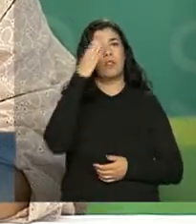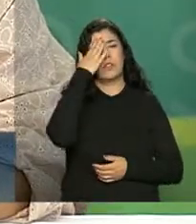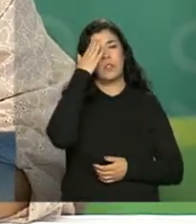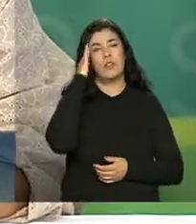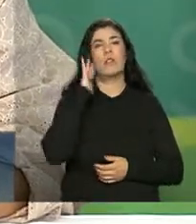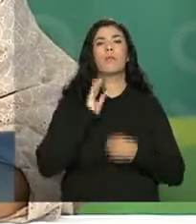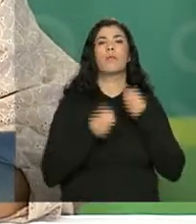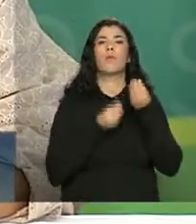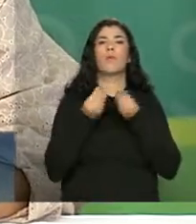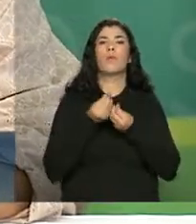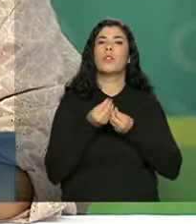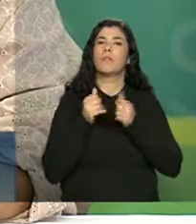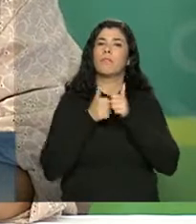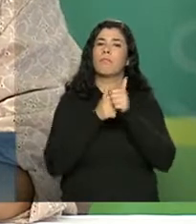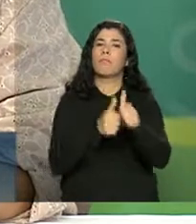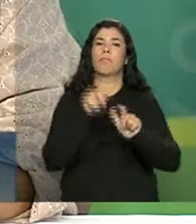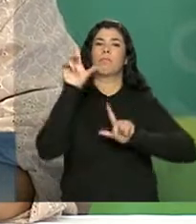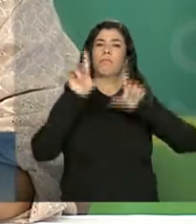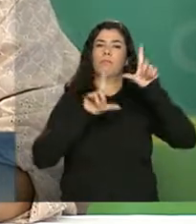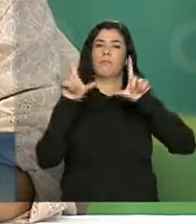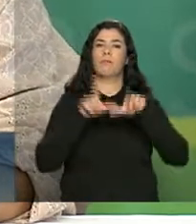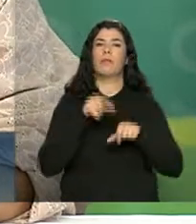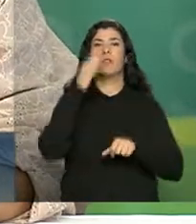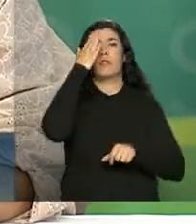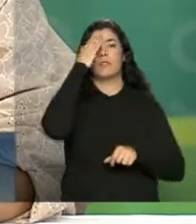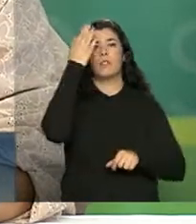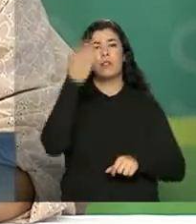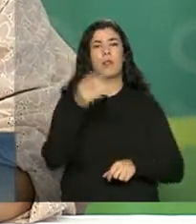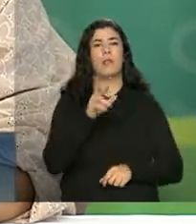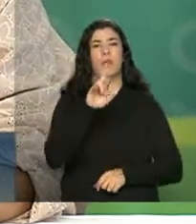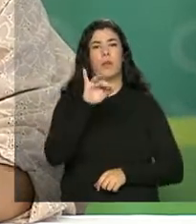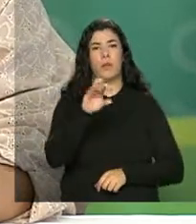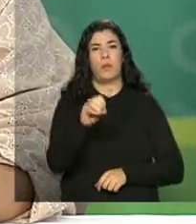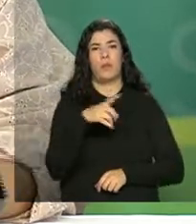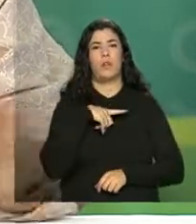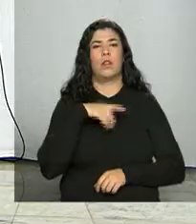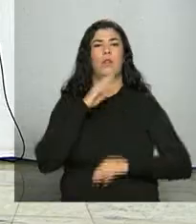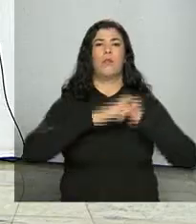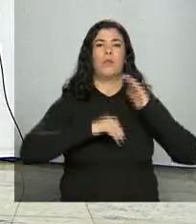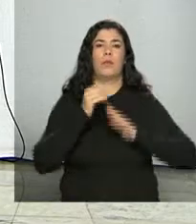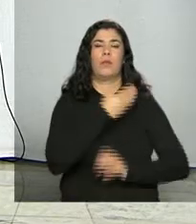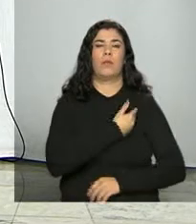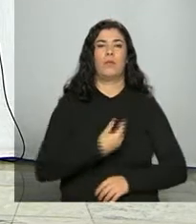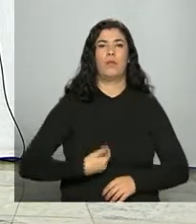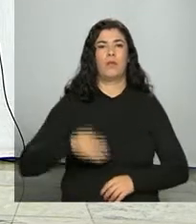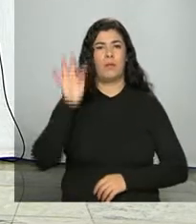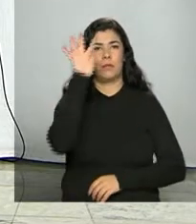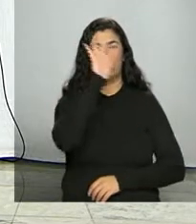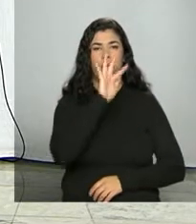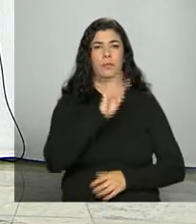vem acompanhando na pela imprensa e mesmo que encobre lá direto do Rio de Janeiro essa do Governo Federal